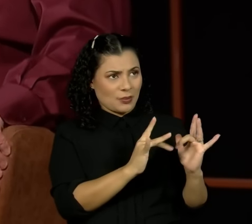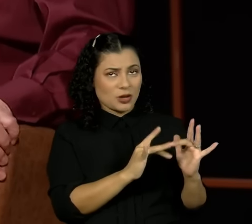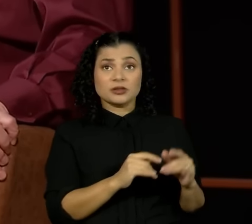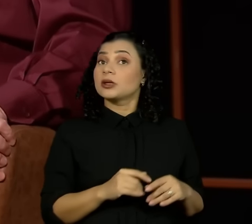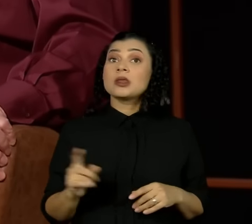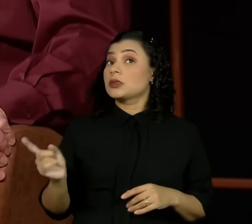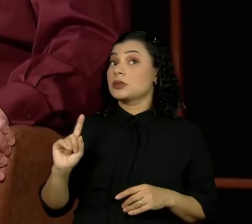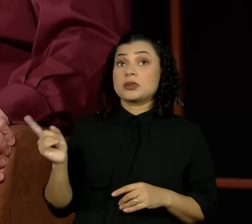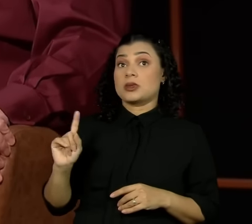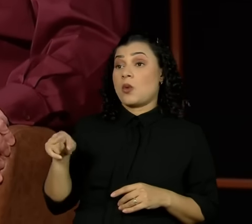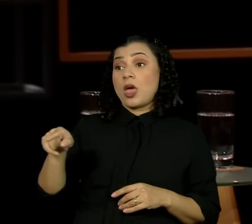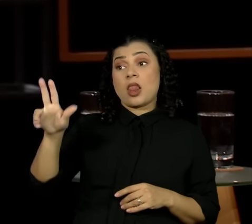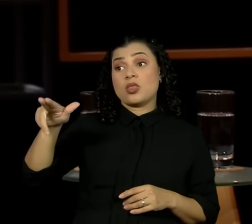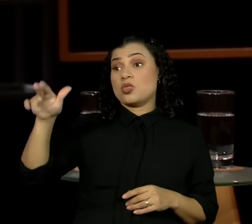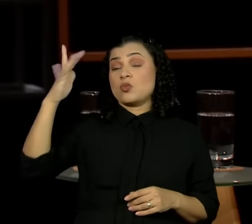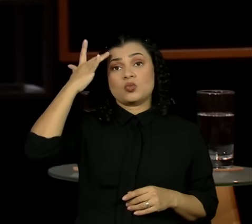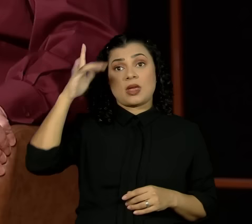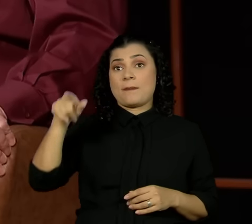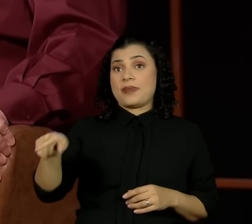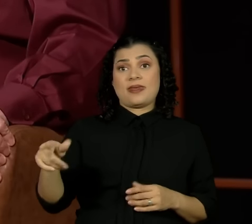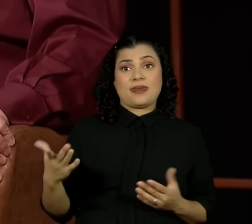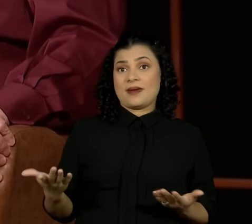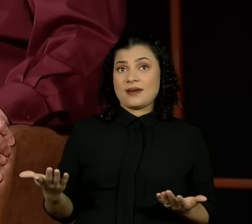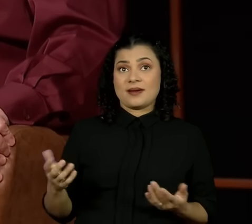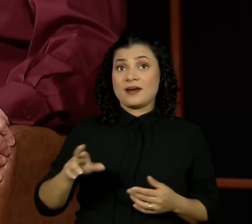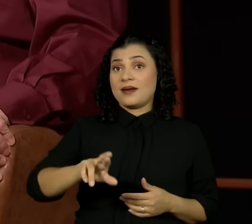Não. Ela nunca soube. Ela nunca soube? Né?